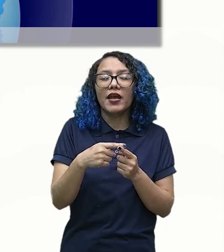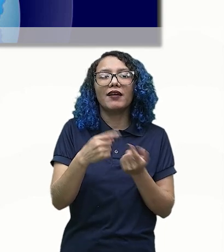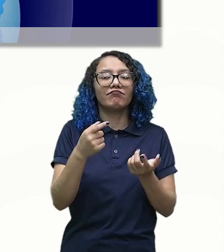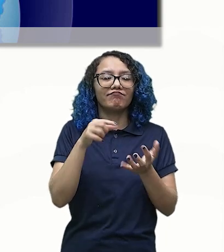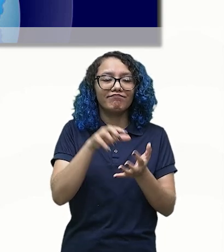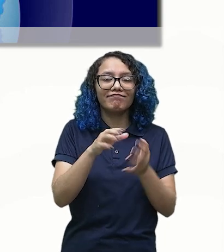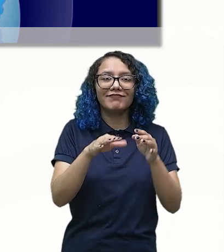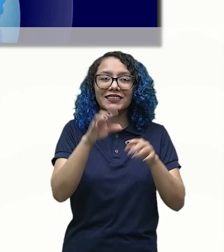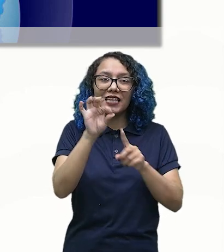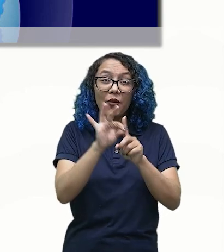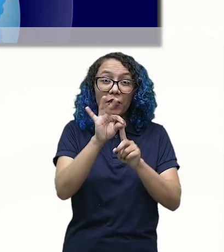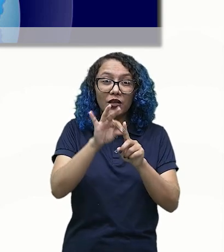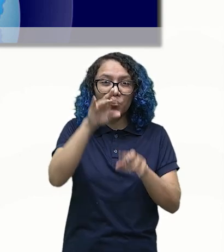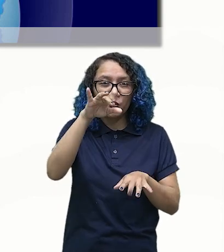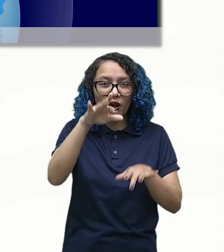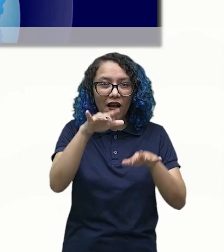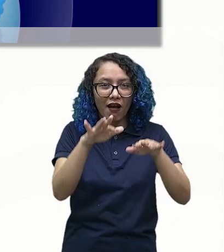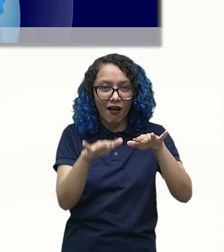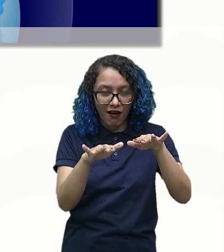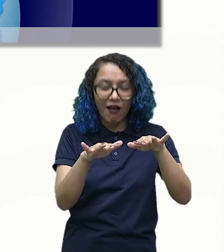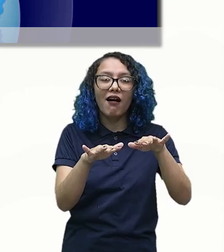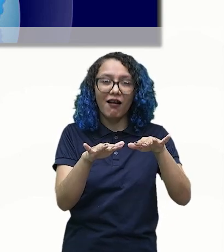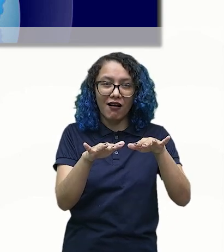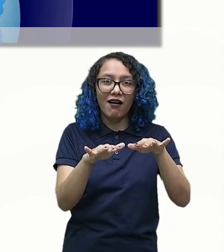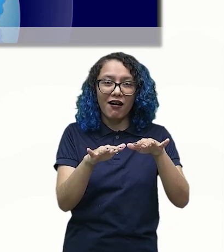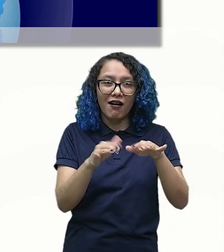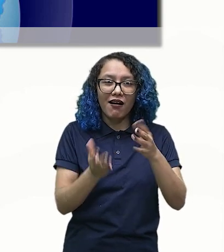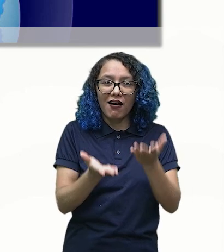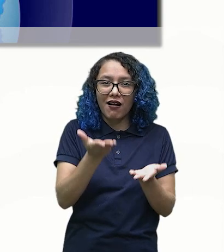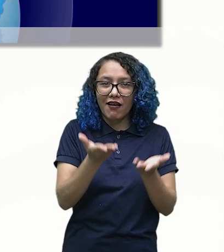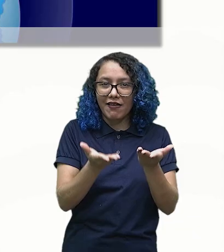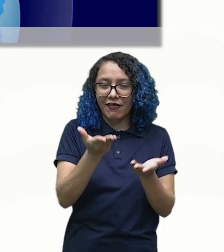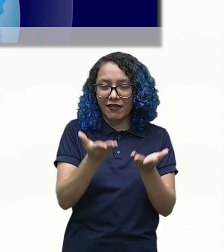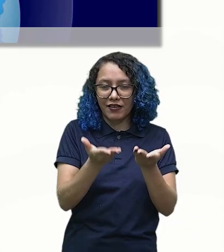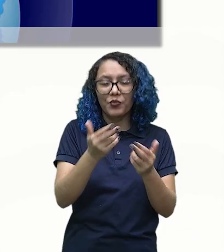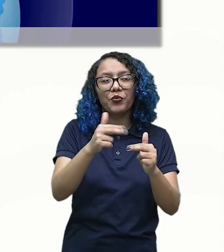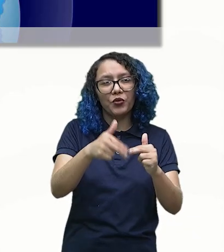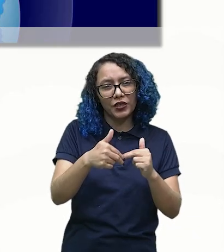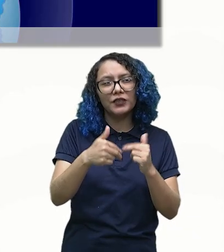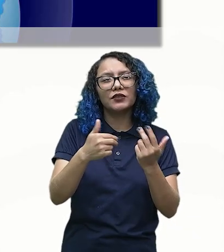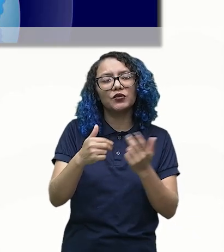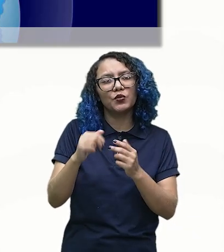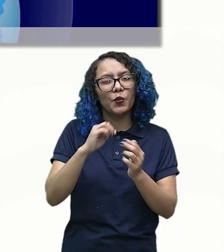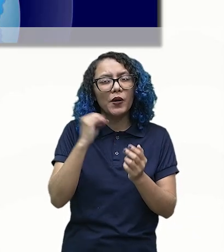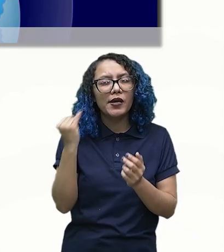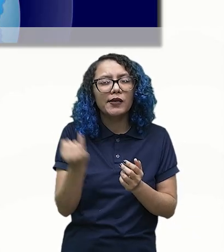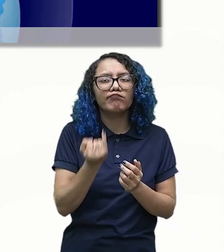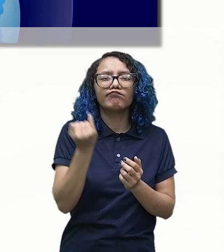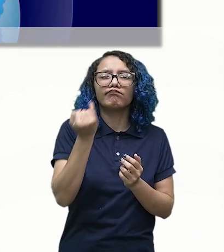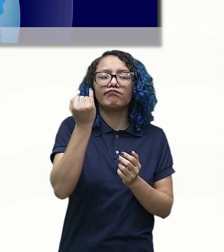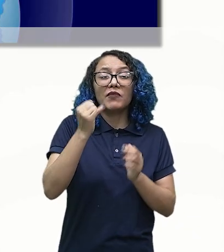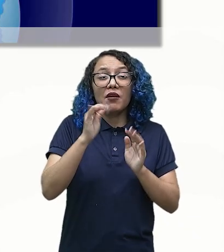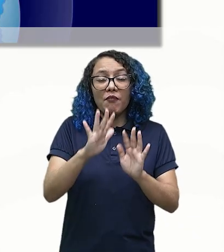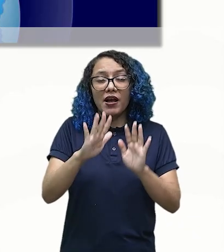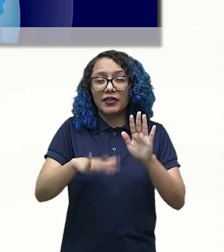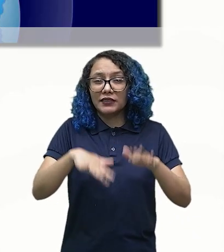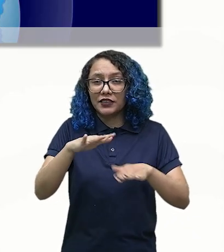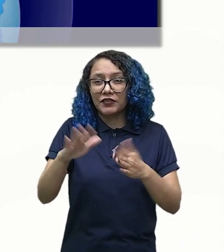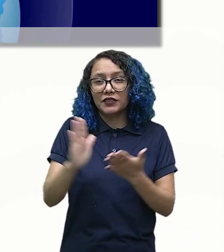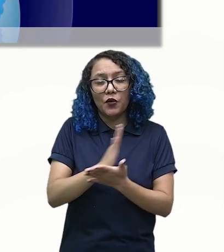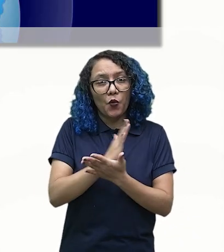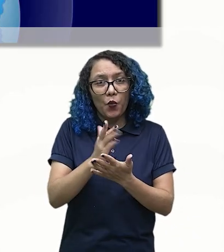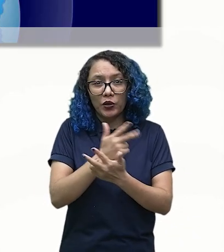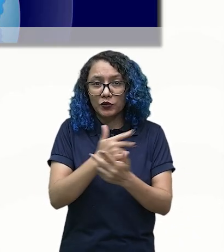manter essa temperatura da Terra amena. Então, ele tem essa função importante. Só que acontecem algumas coisas